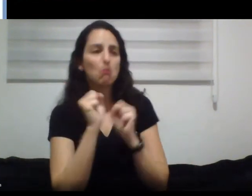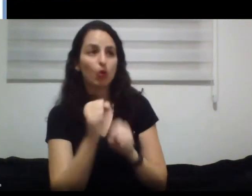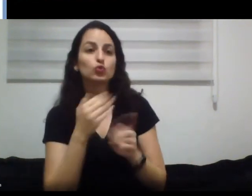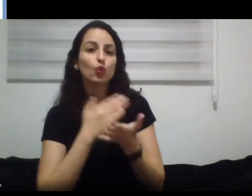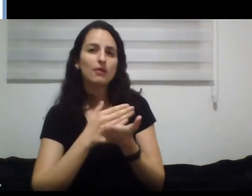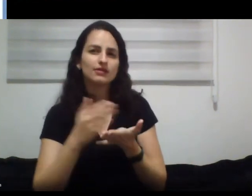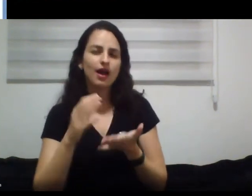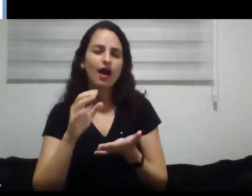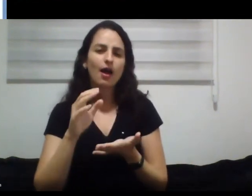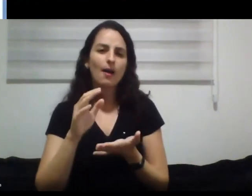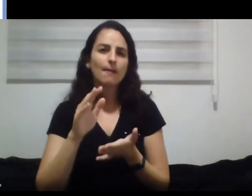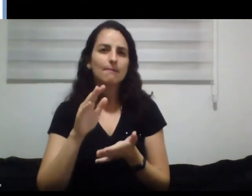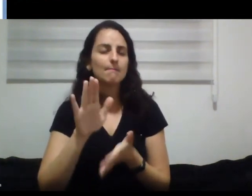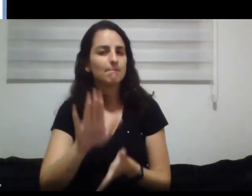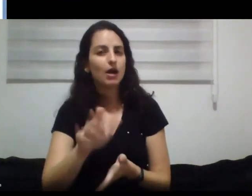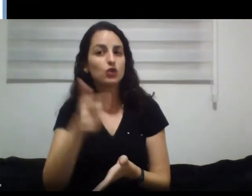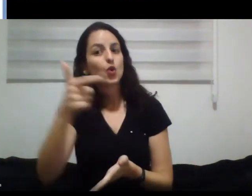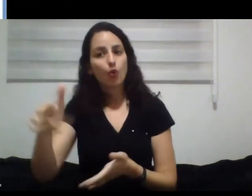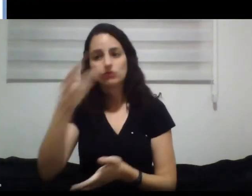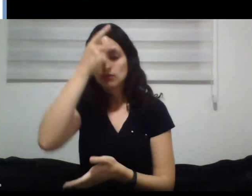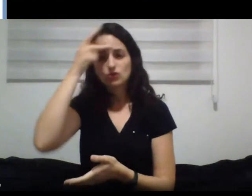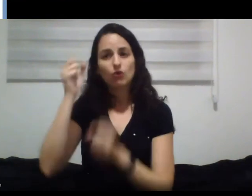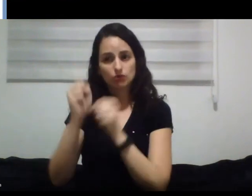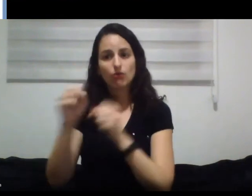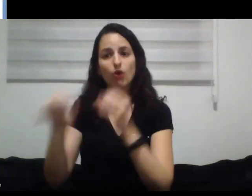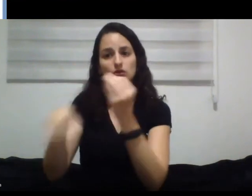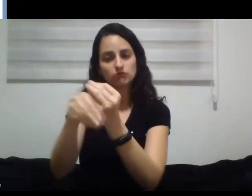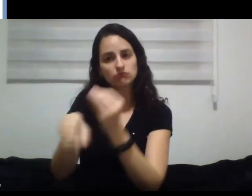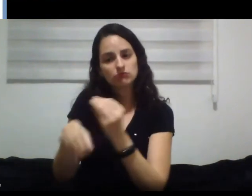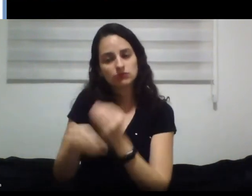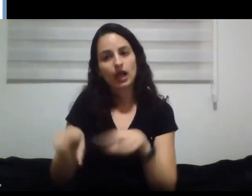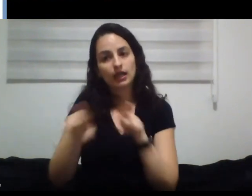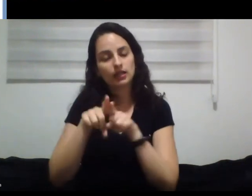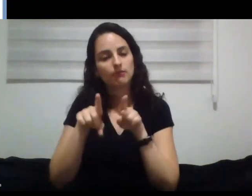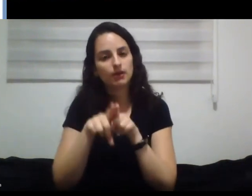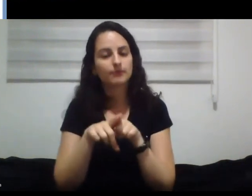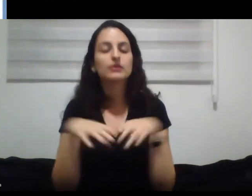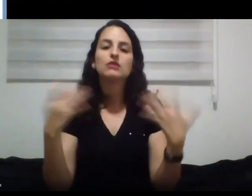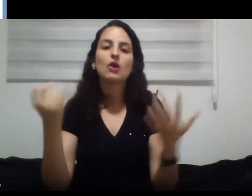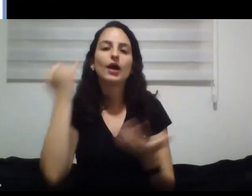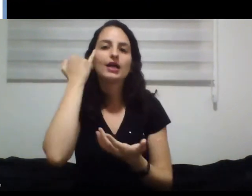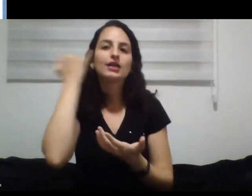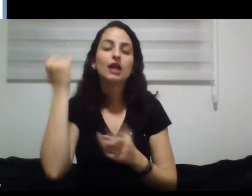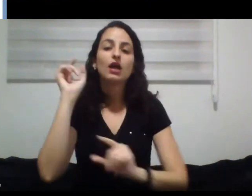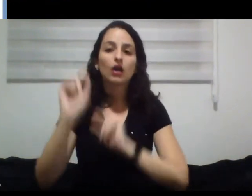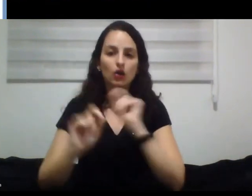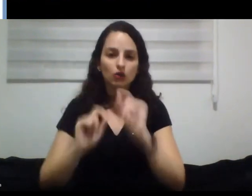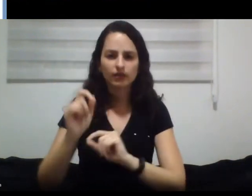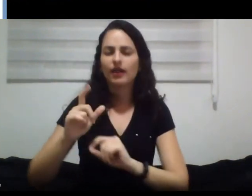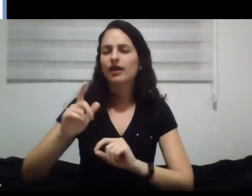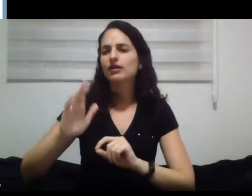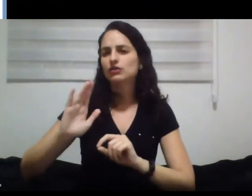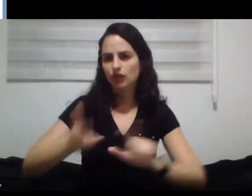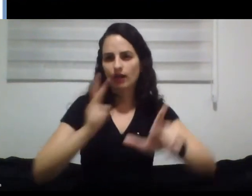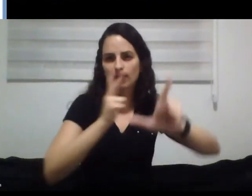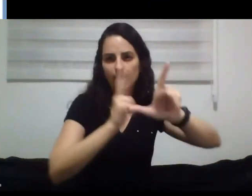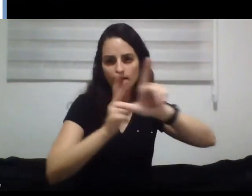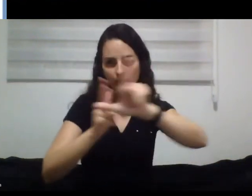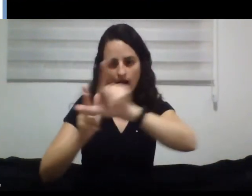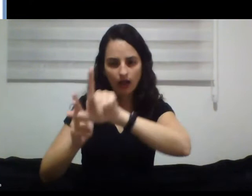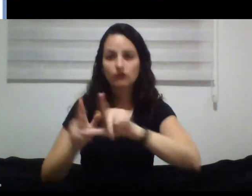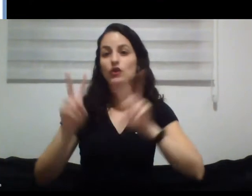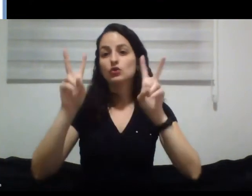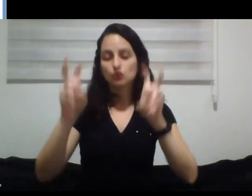fez uma atividade, ela vale frequência, e vale nota ou não. Então, uma atividade do aluno, ela pode